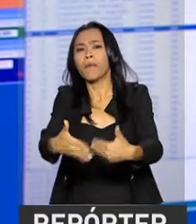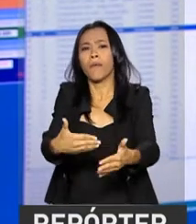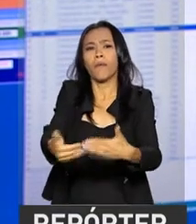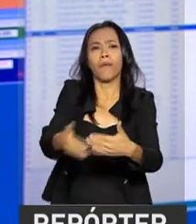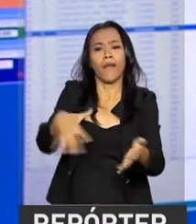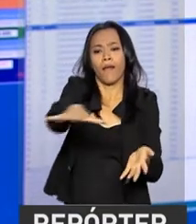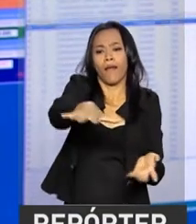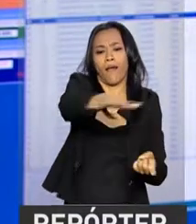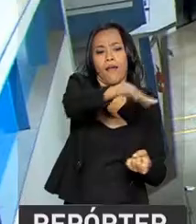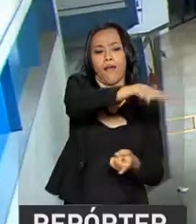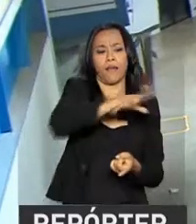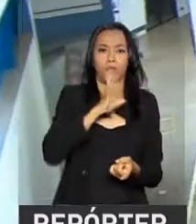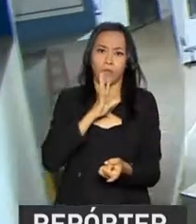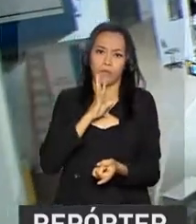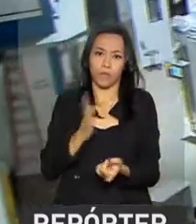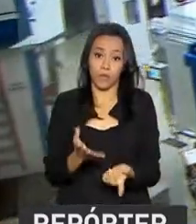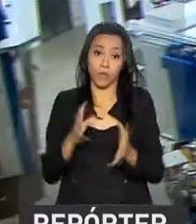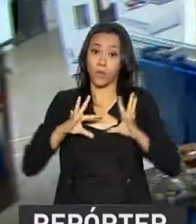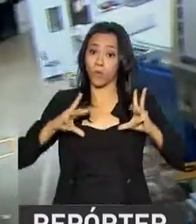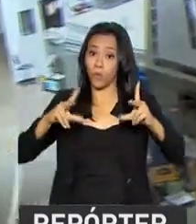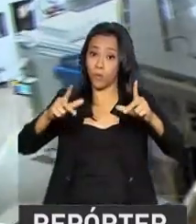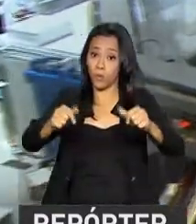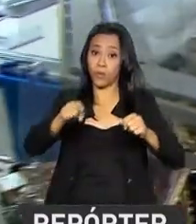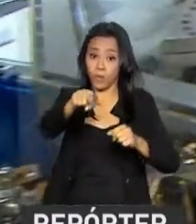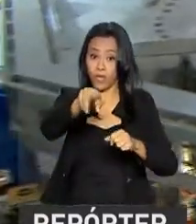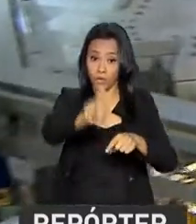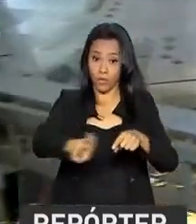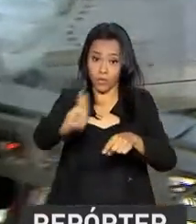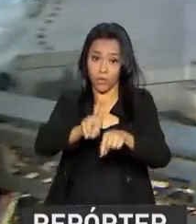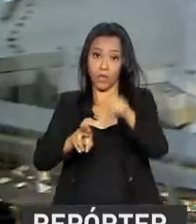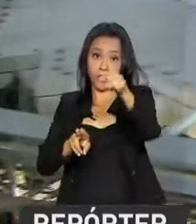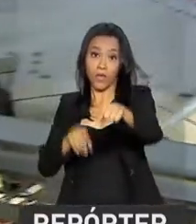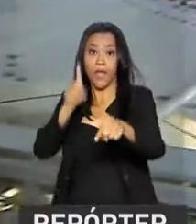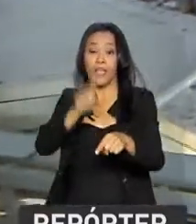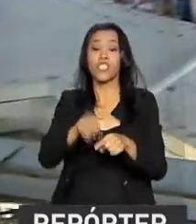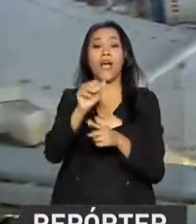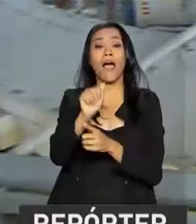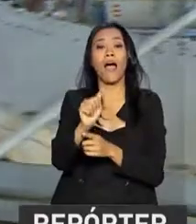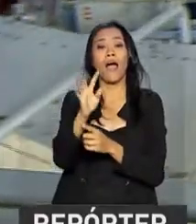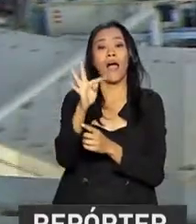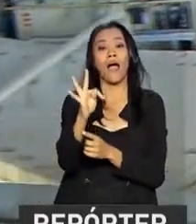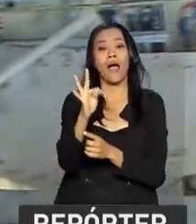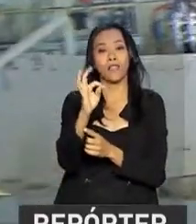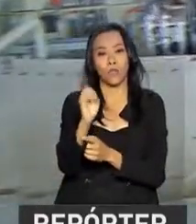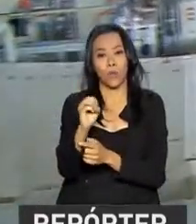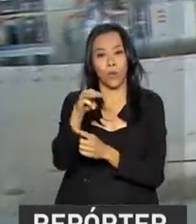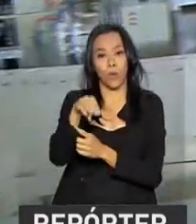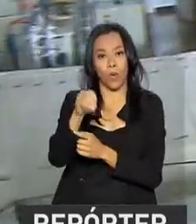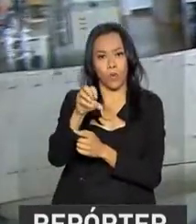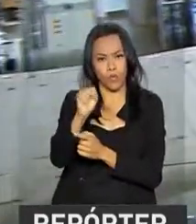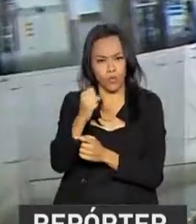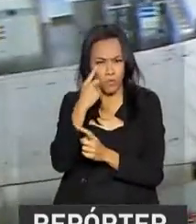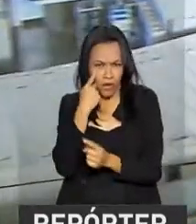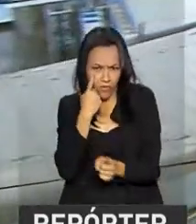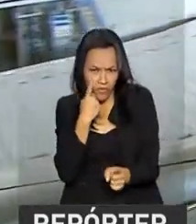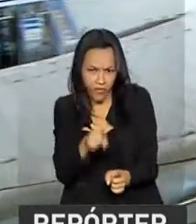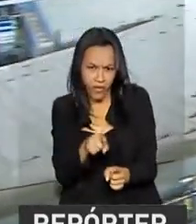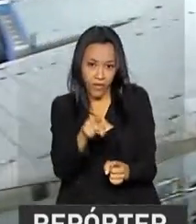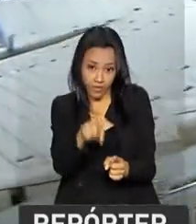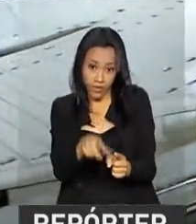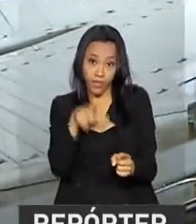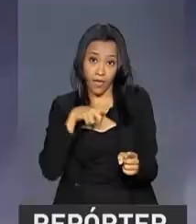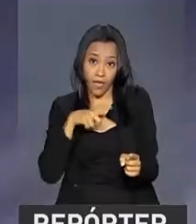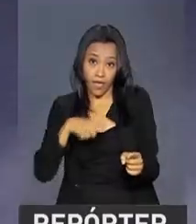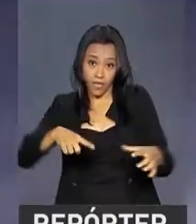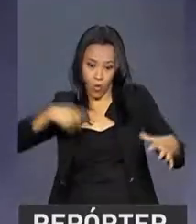qualquer área do conhecimento. Todos os materiais que existem são feitos de átomos. Para conseguir enxergar os átomos, existe essa